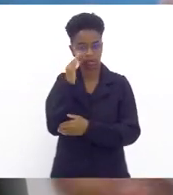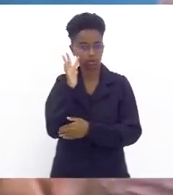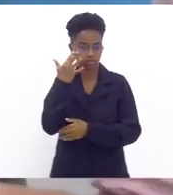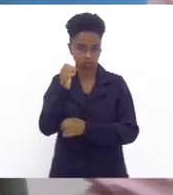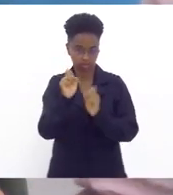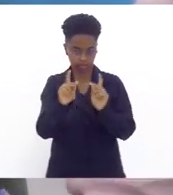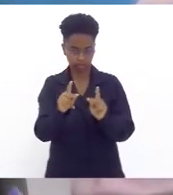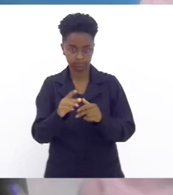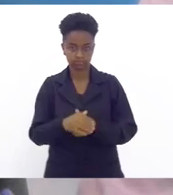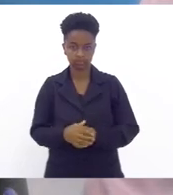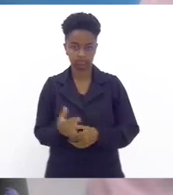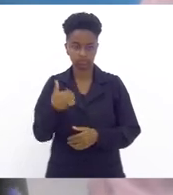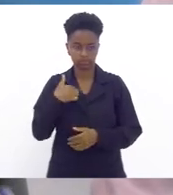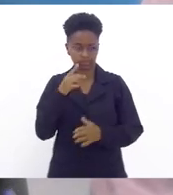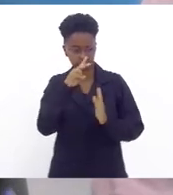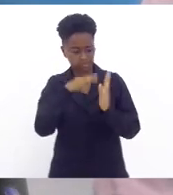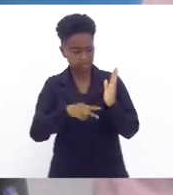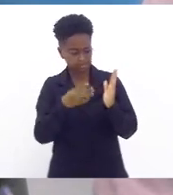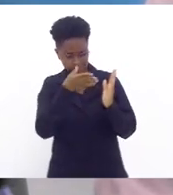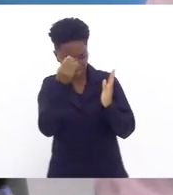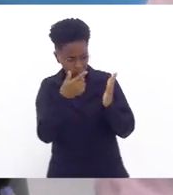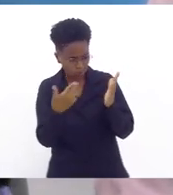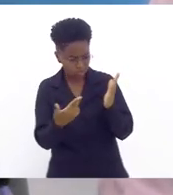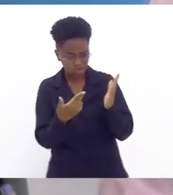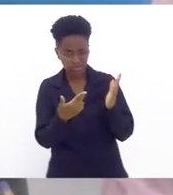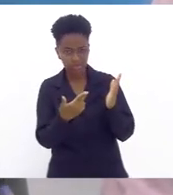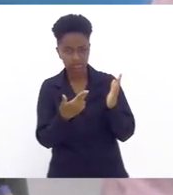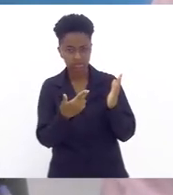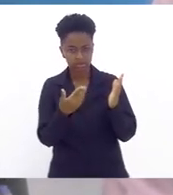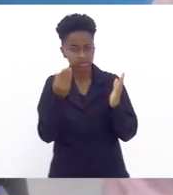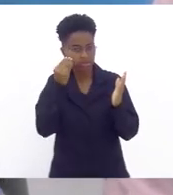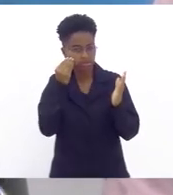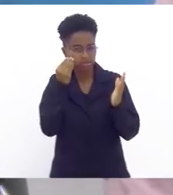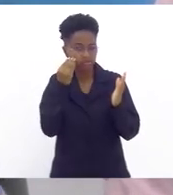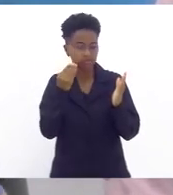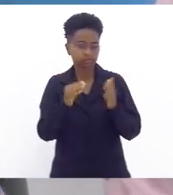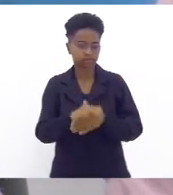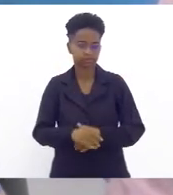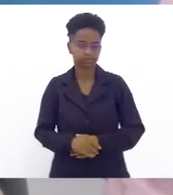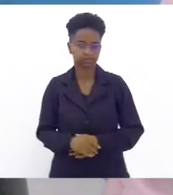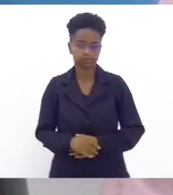deixa eu ver se eu esqueci mais alguma coisa que aí